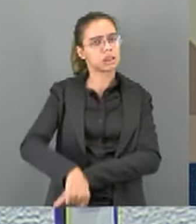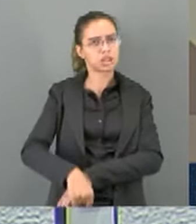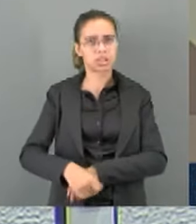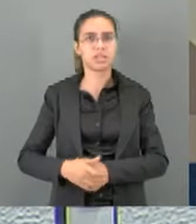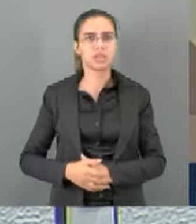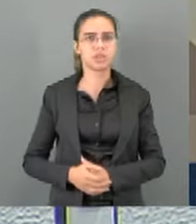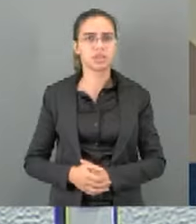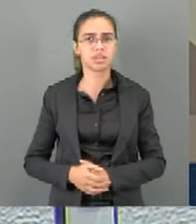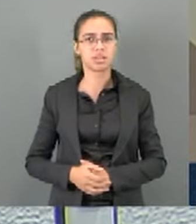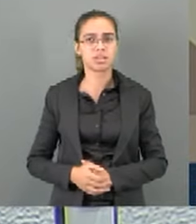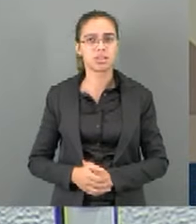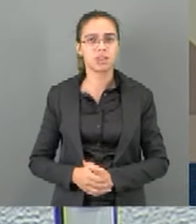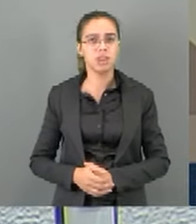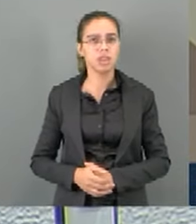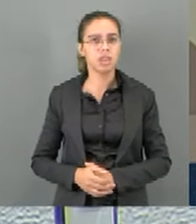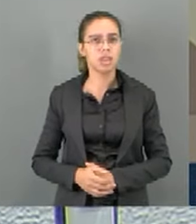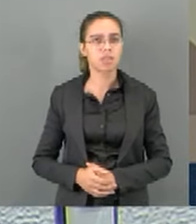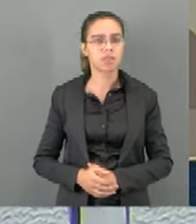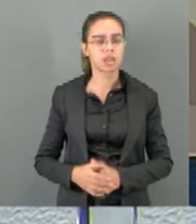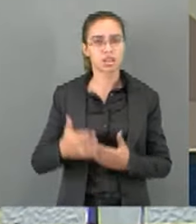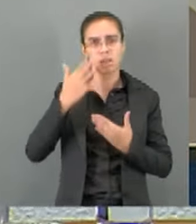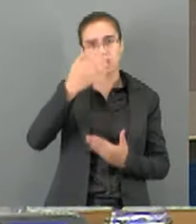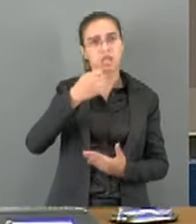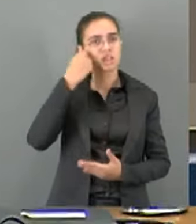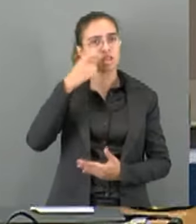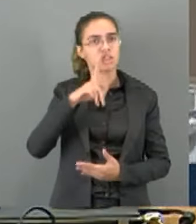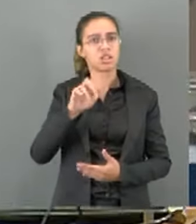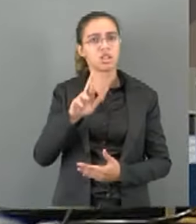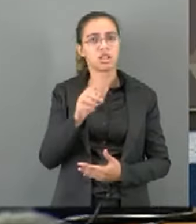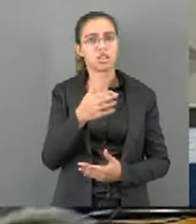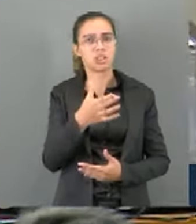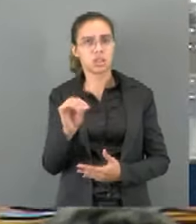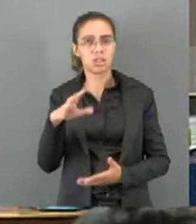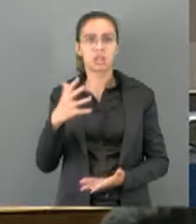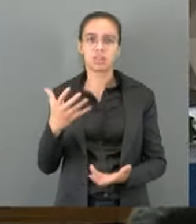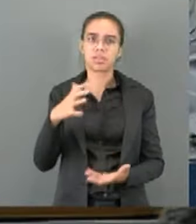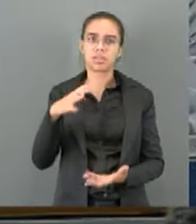Obrigado, senador Eduardo Girão. Registro, como sempre,